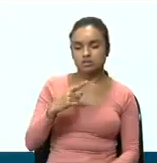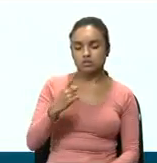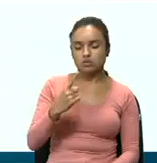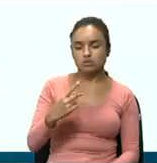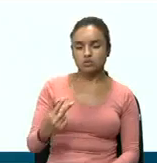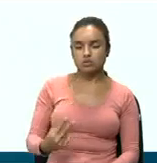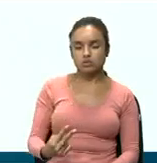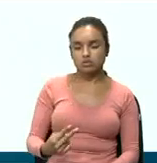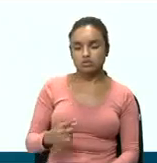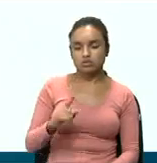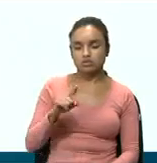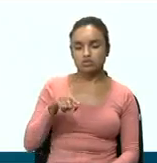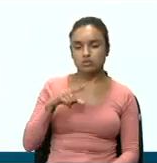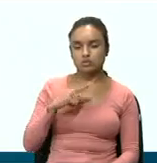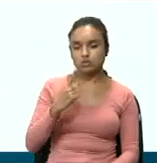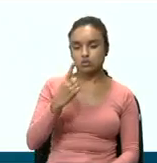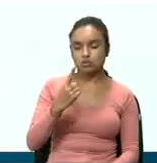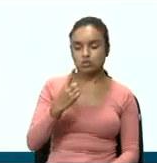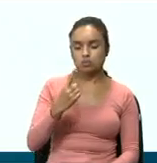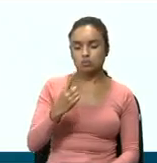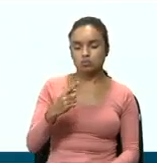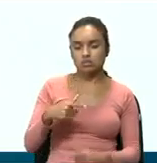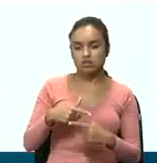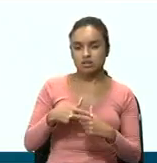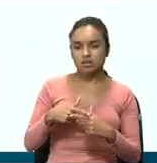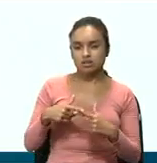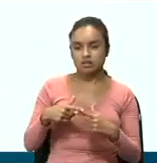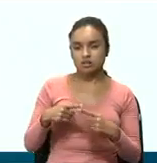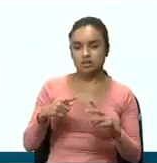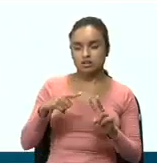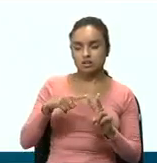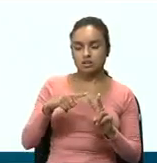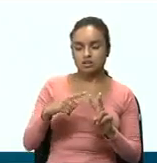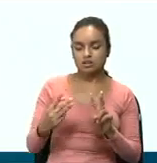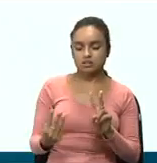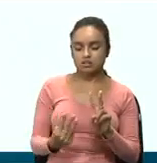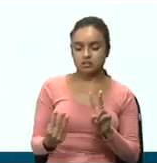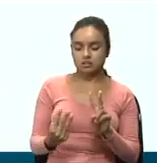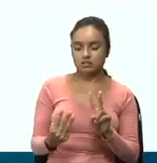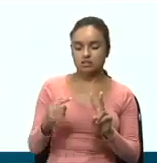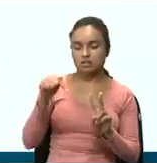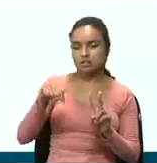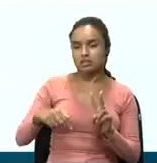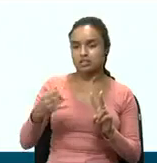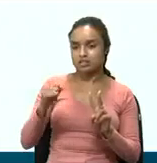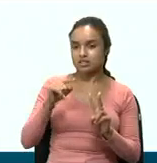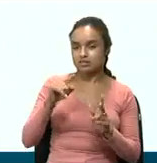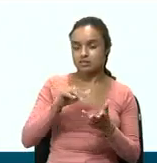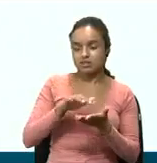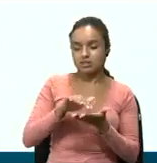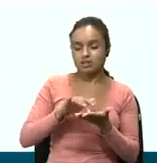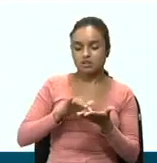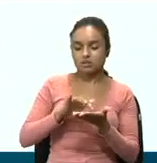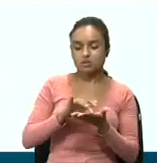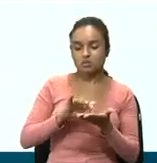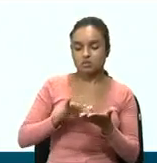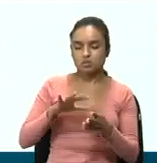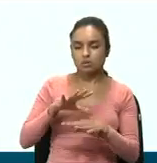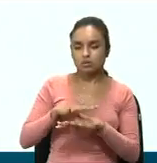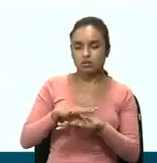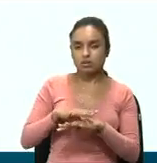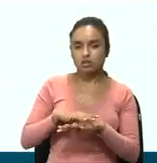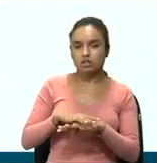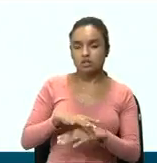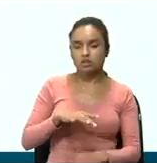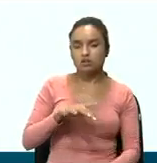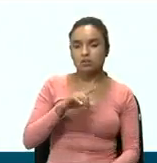1 sobre a raiz de 3. Se você for fazer na calculadora, você vai verificar que a raiz de